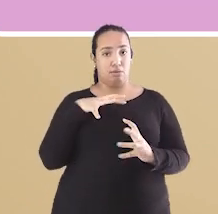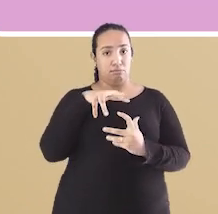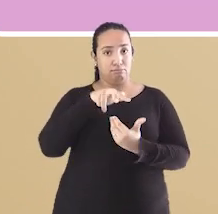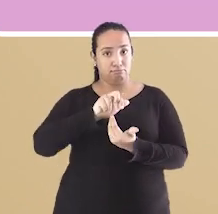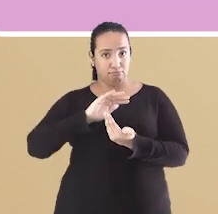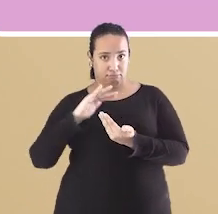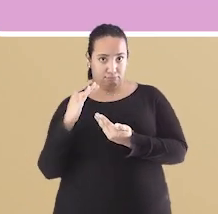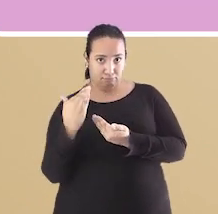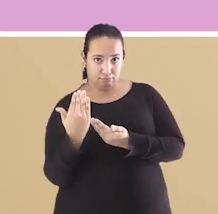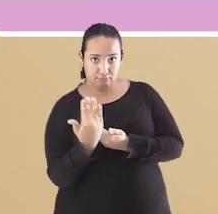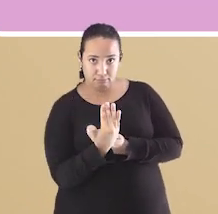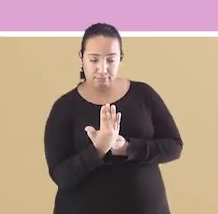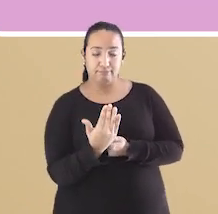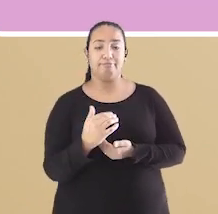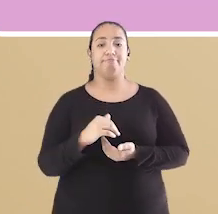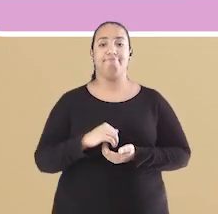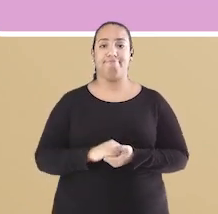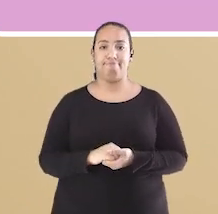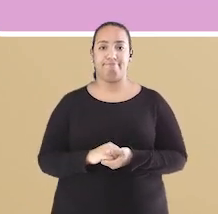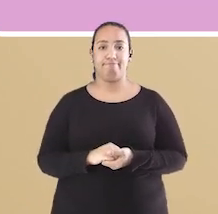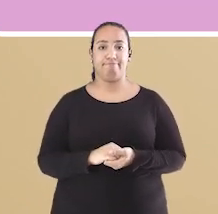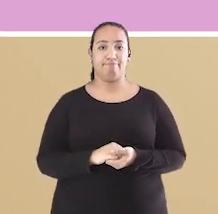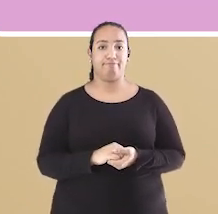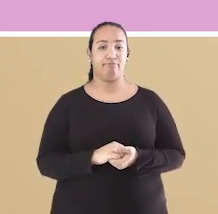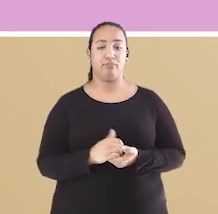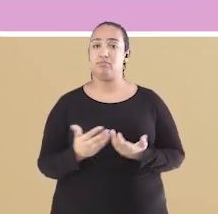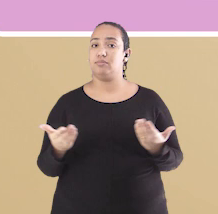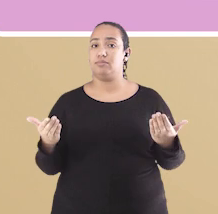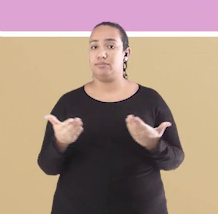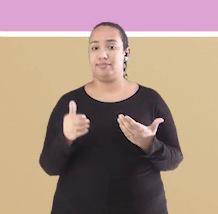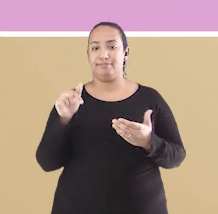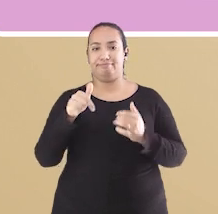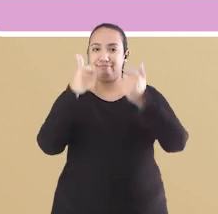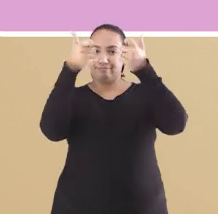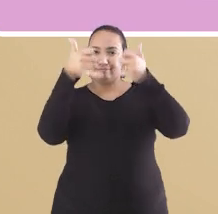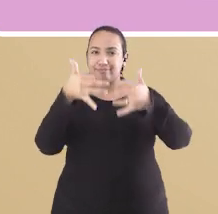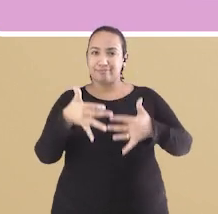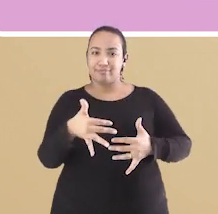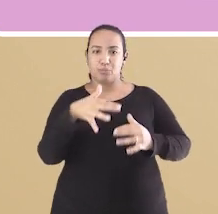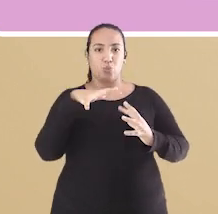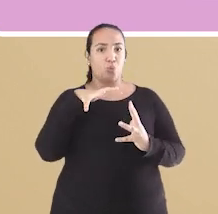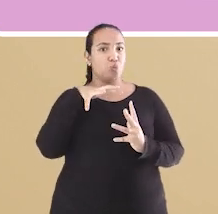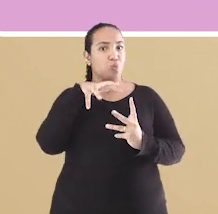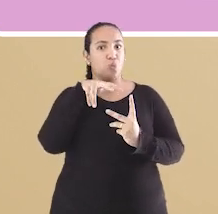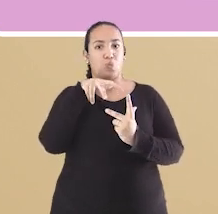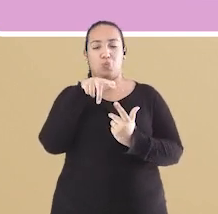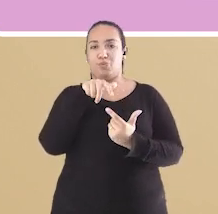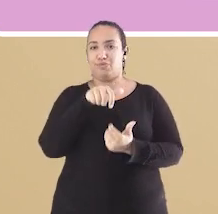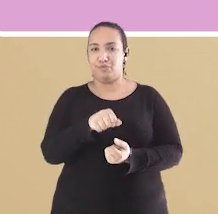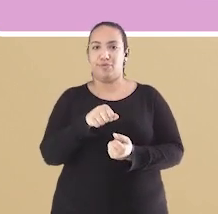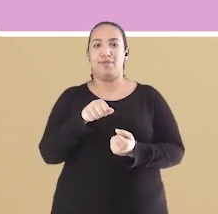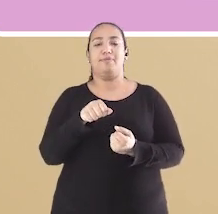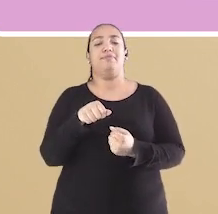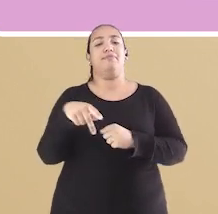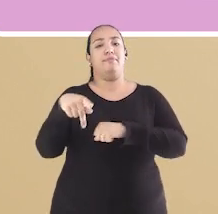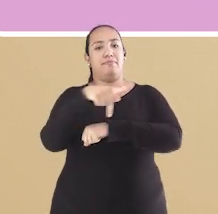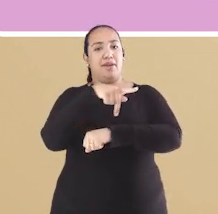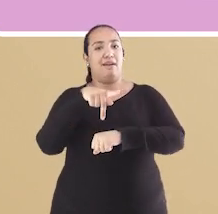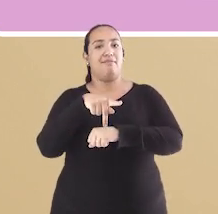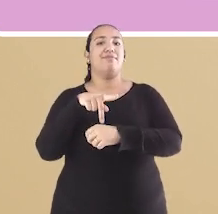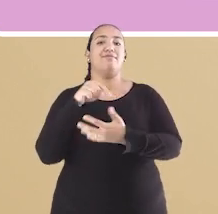agora de modo mais abarcando, né, uma parcela da humanidade maior. ou parcelas maiores da humanidade,